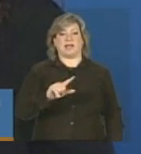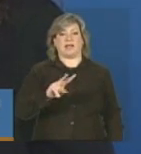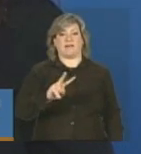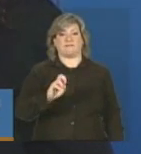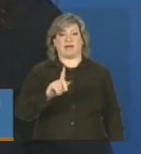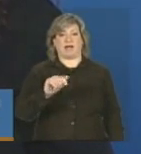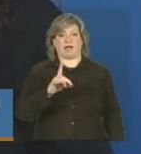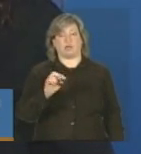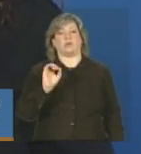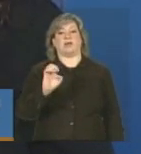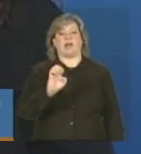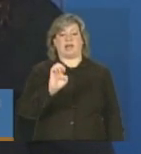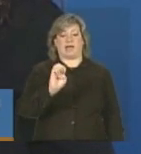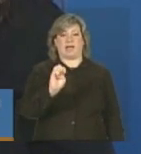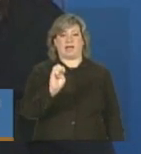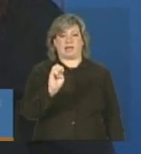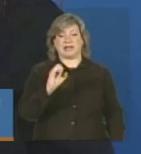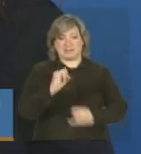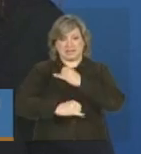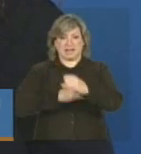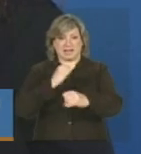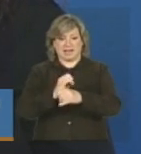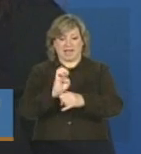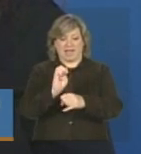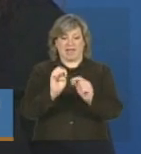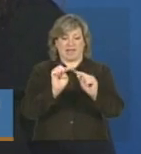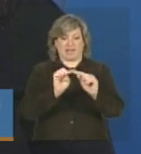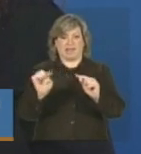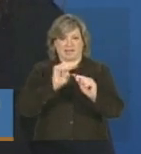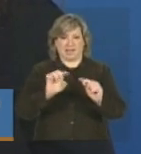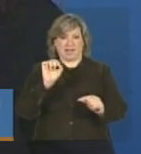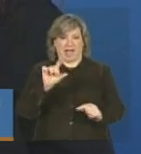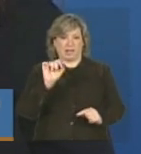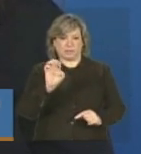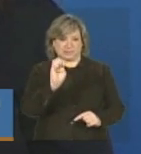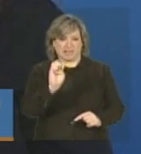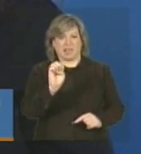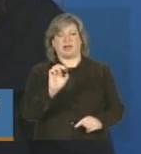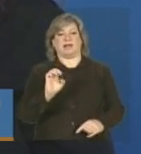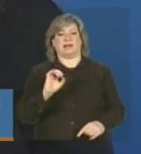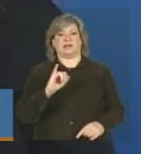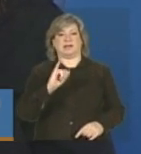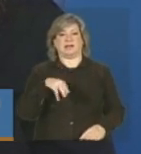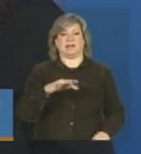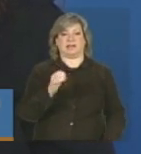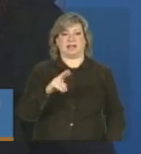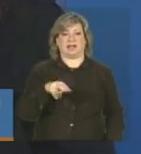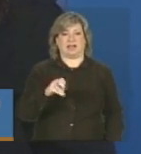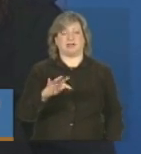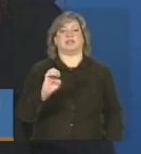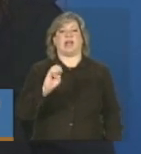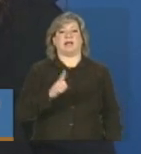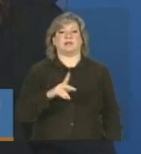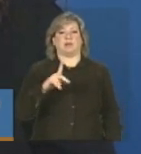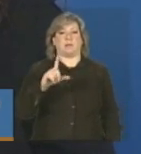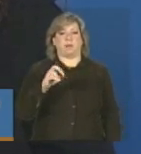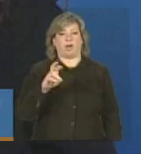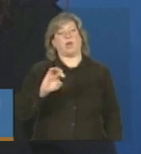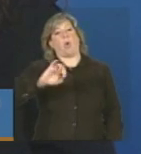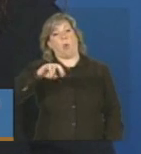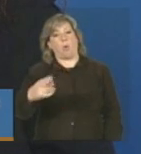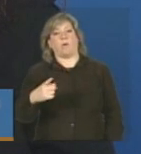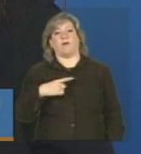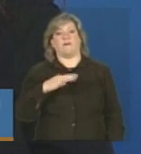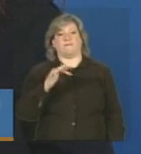Internet Explorer ou Mozilla Firefox, apesar de que a nossa área de sistemas está buscando uma solução para esse